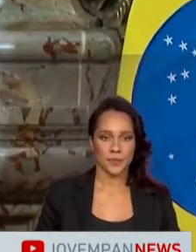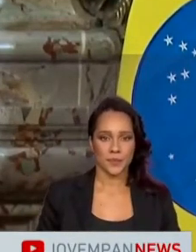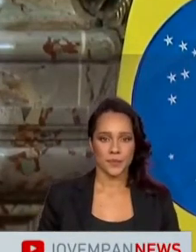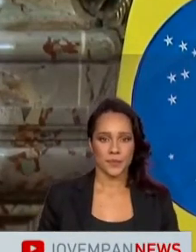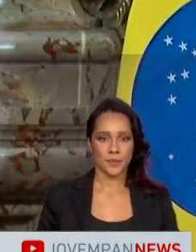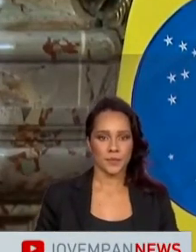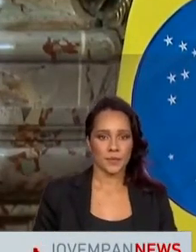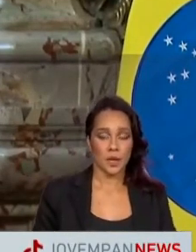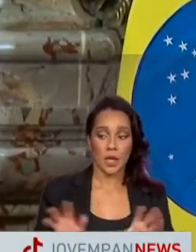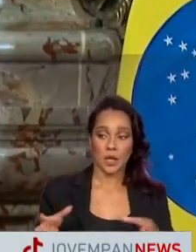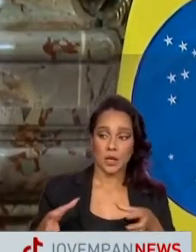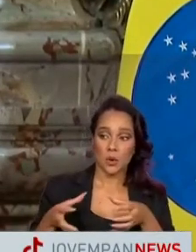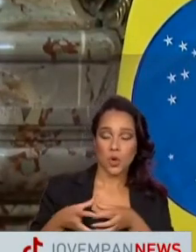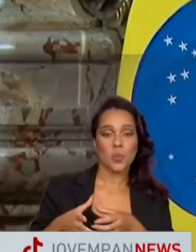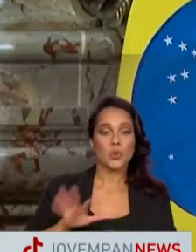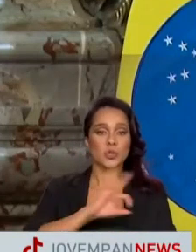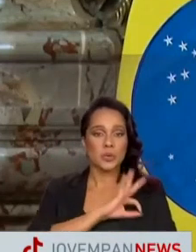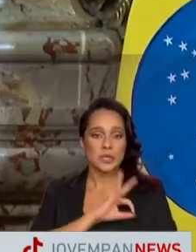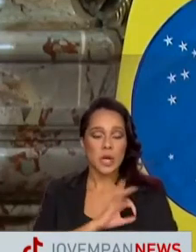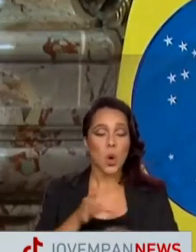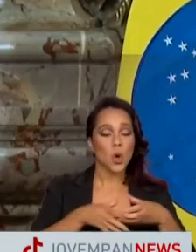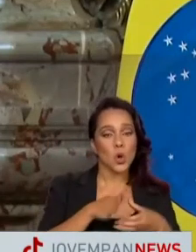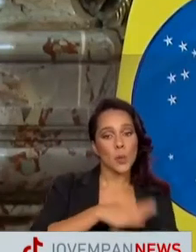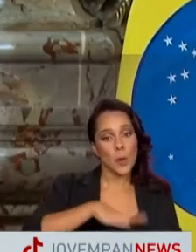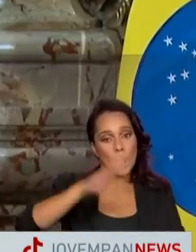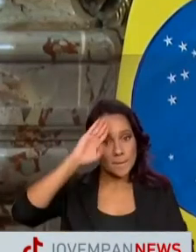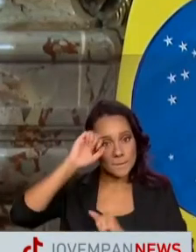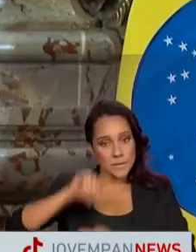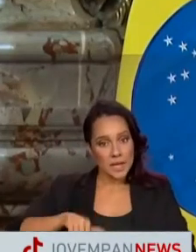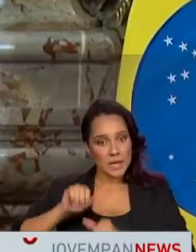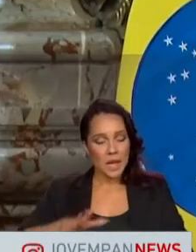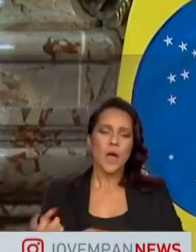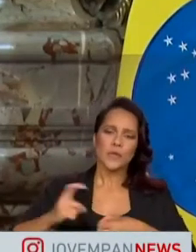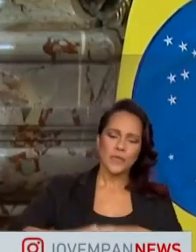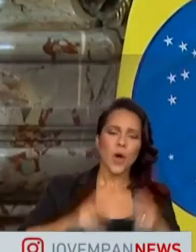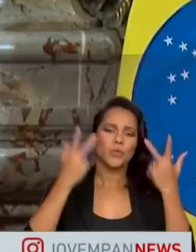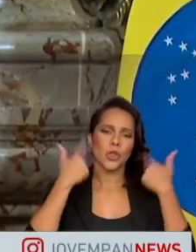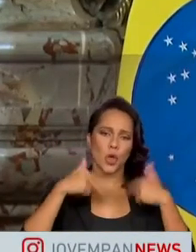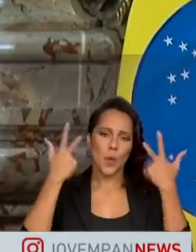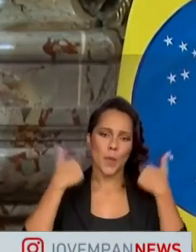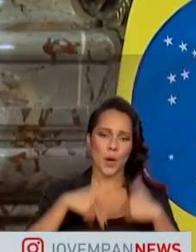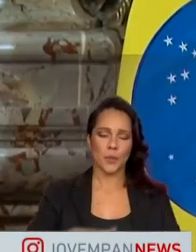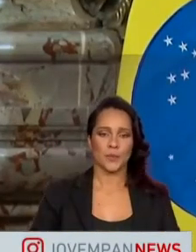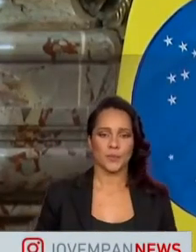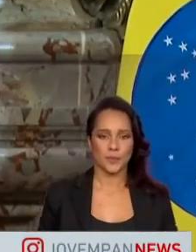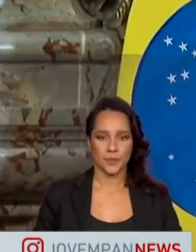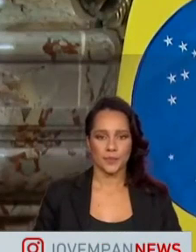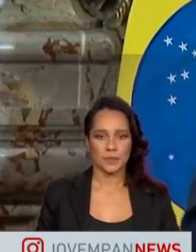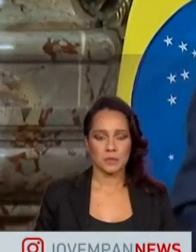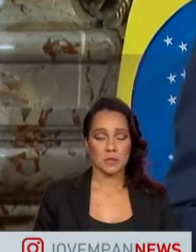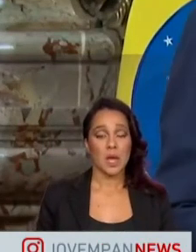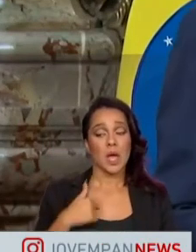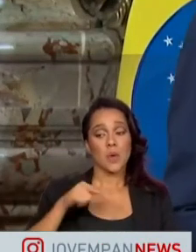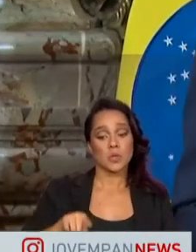normalidad. E as forças policiais, as forças militares voltam à normalidade. E que as forças militares e policiais voltem à normalidade. Ah,